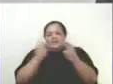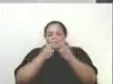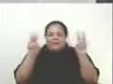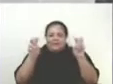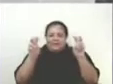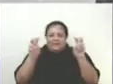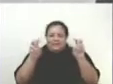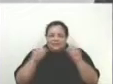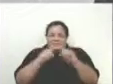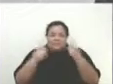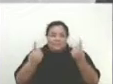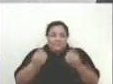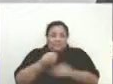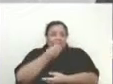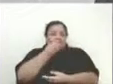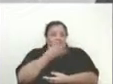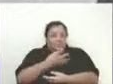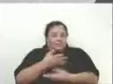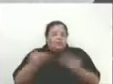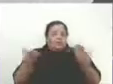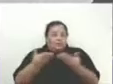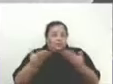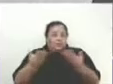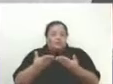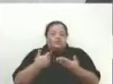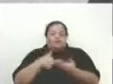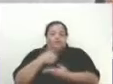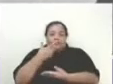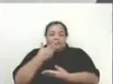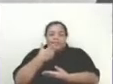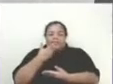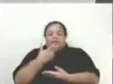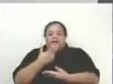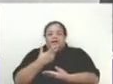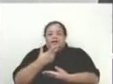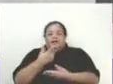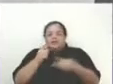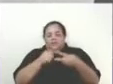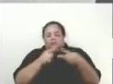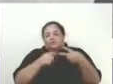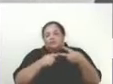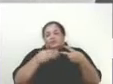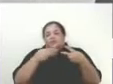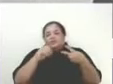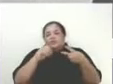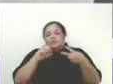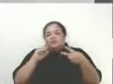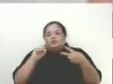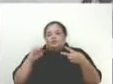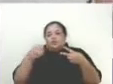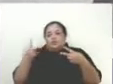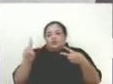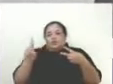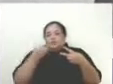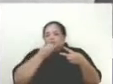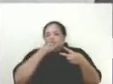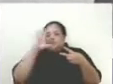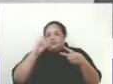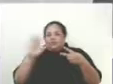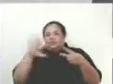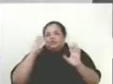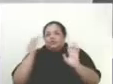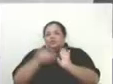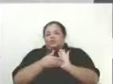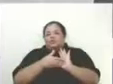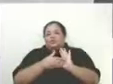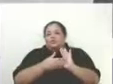pena, na noite de hoje, falar dessas duas moções. Primeiramente, boa noite a todos que nos acompanham aqui, todos os vereadores, a quem nos acompanha de casa